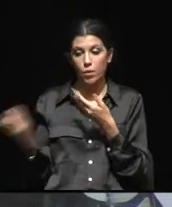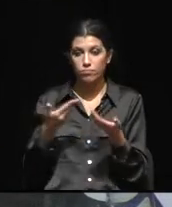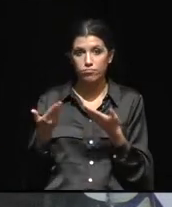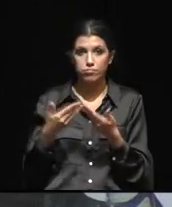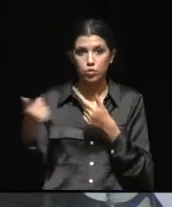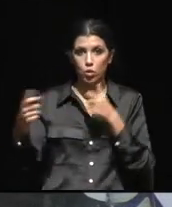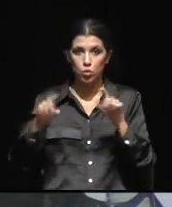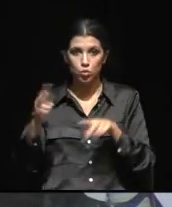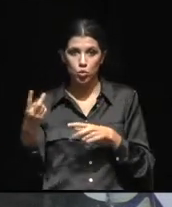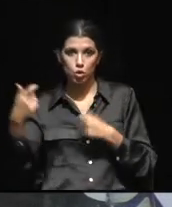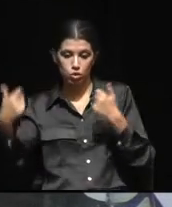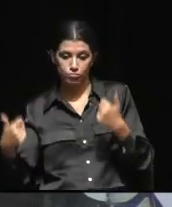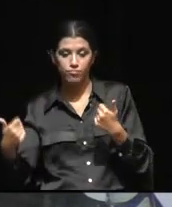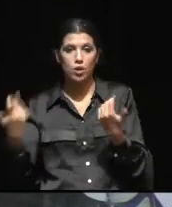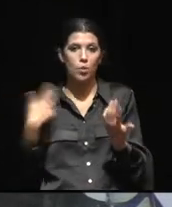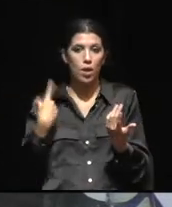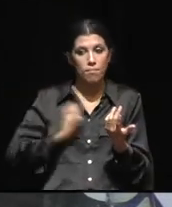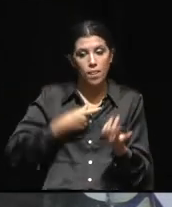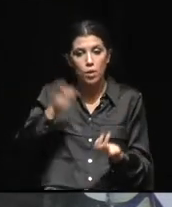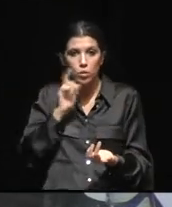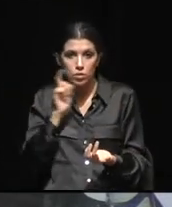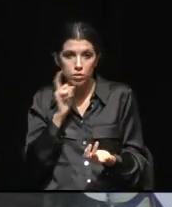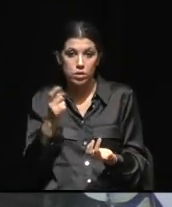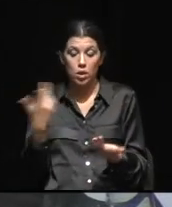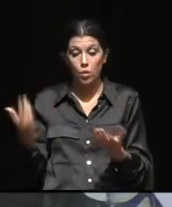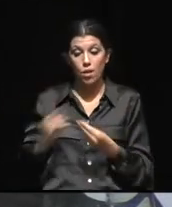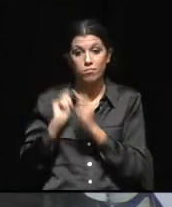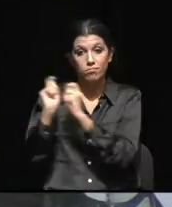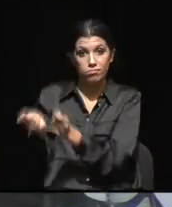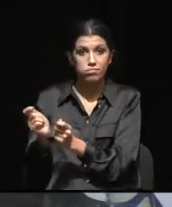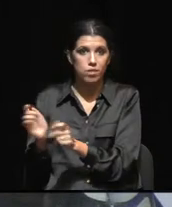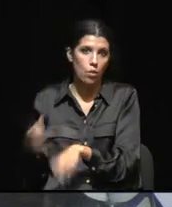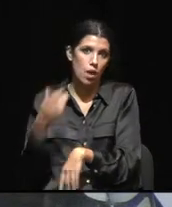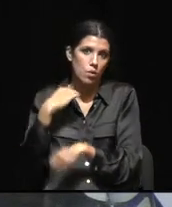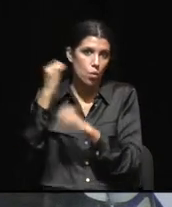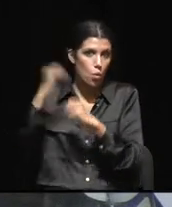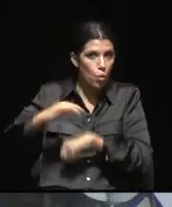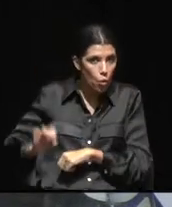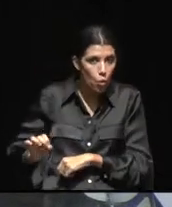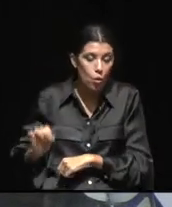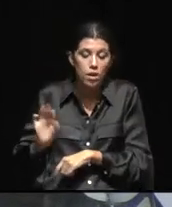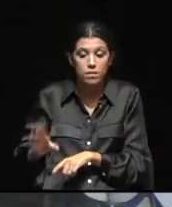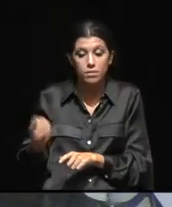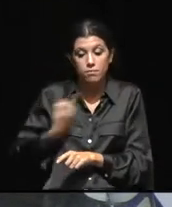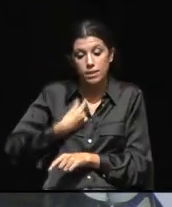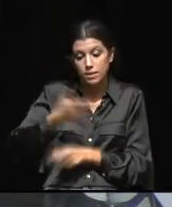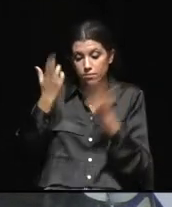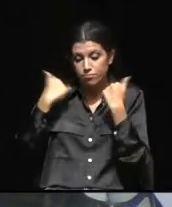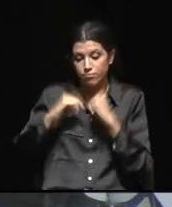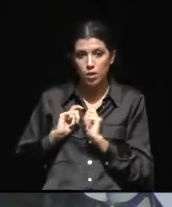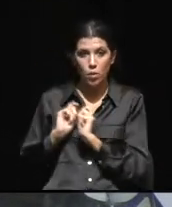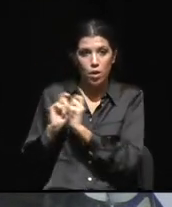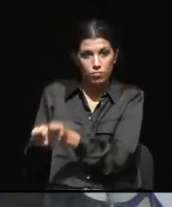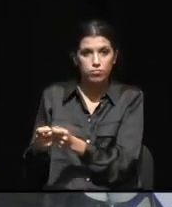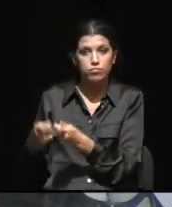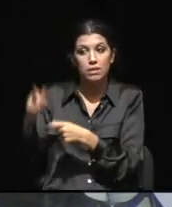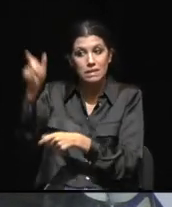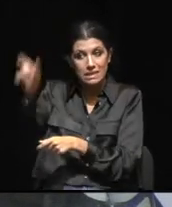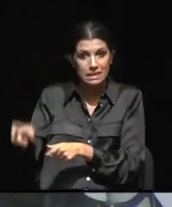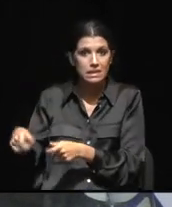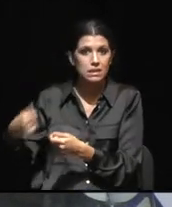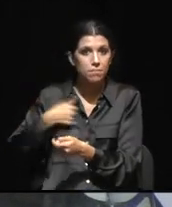protegida por muito que nós discordem do contexto em que ela foi atribuída mas mas há efetivamente o concessionário já incorreu em despesas